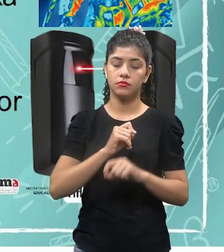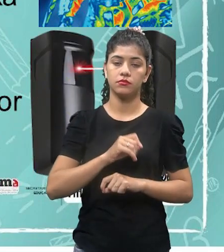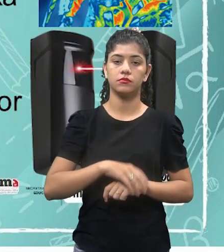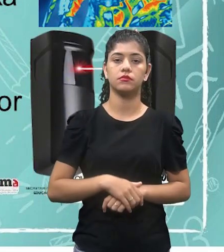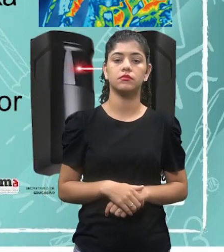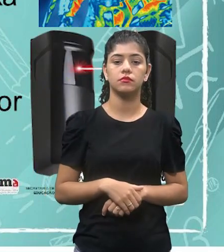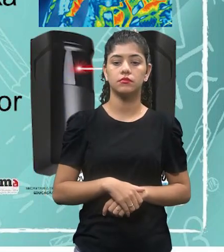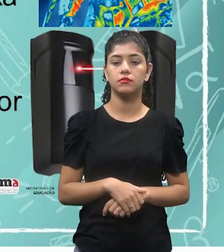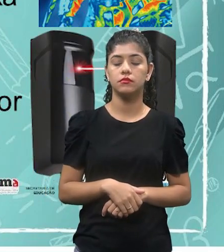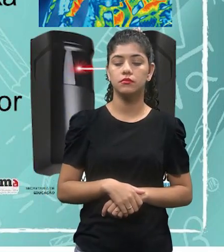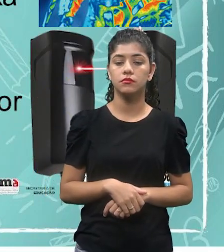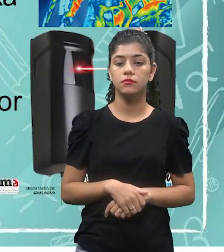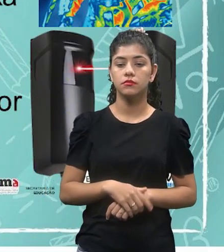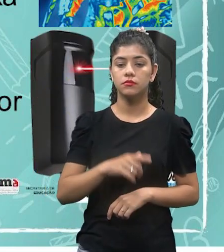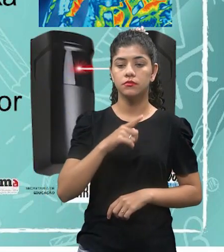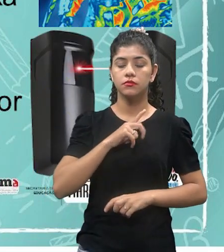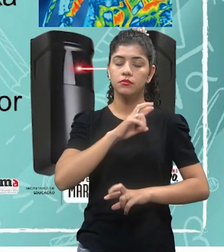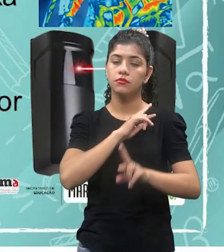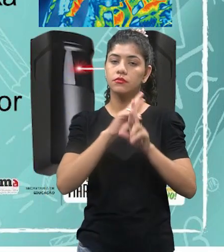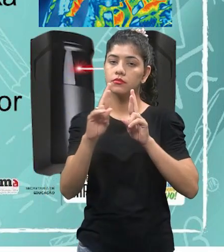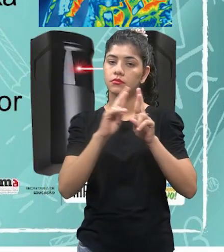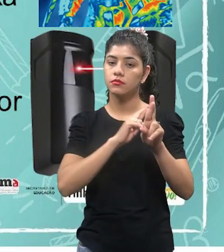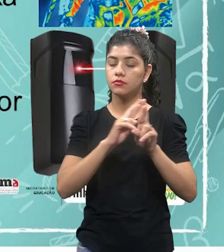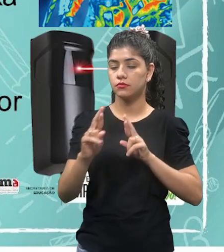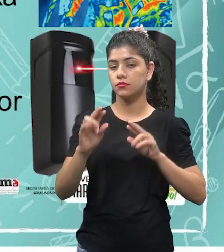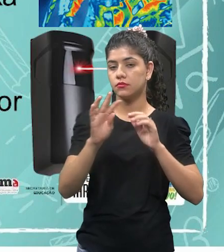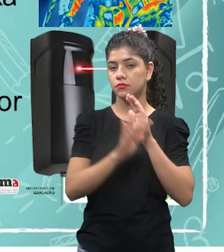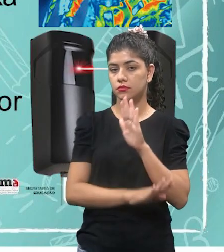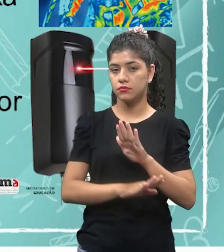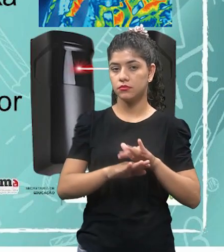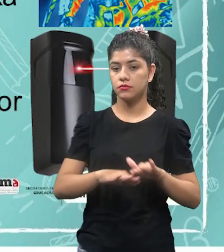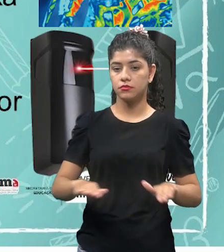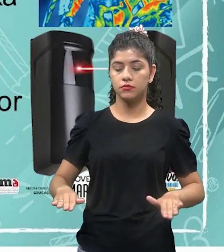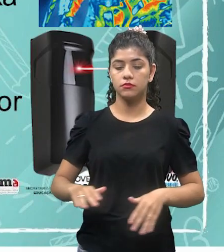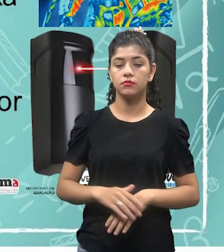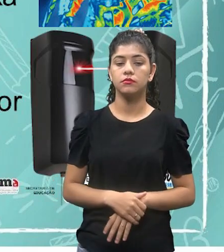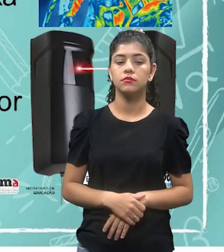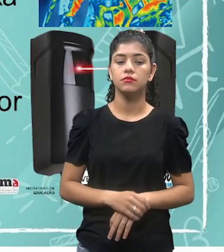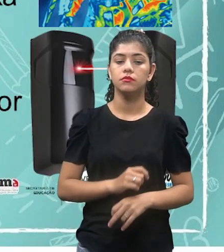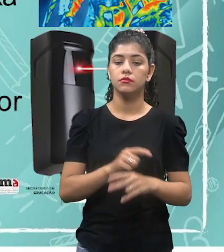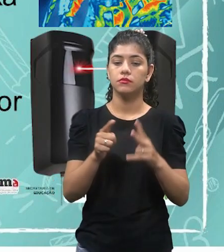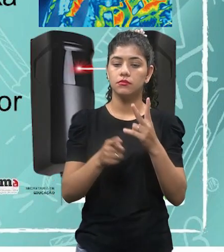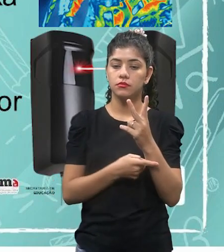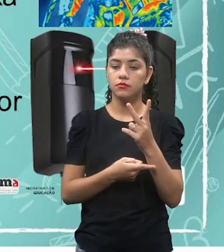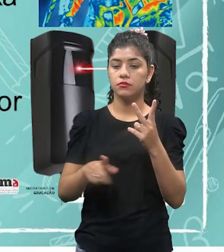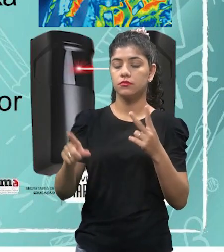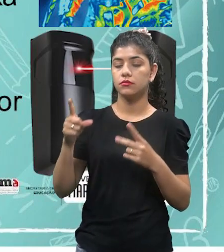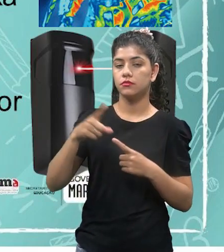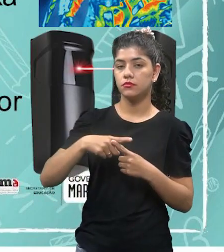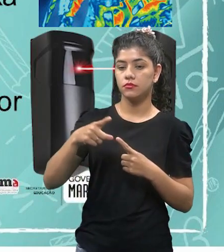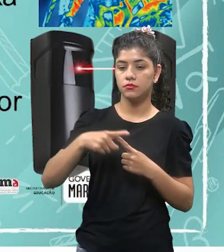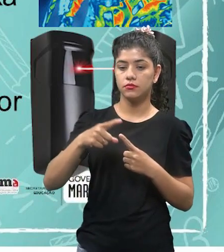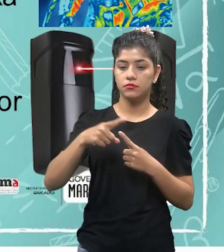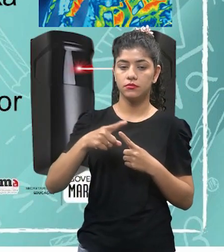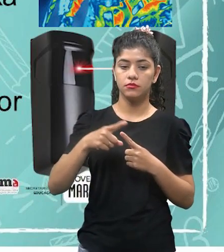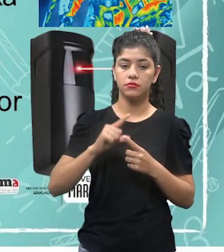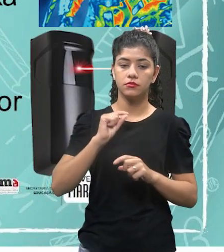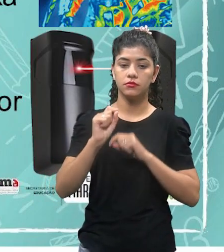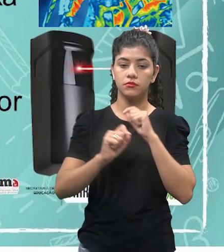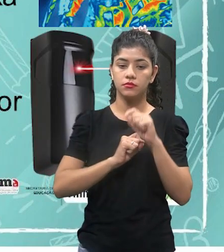uma radiação eletromagnética que interage em baixa frequência. Há dois tipos de sensores